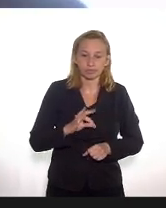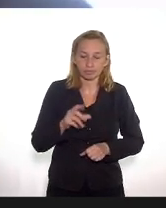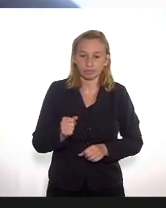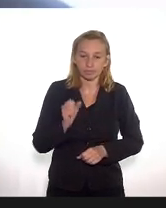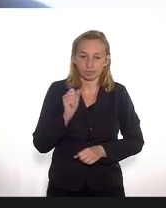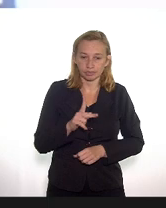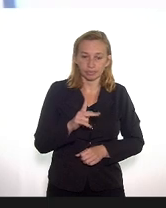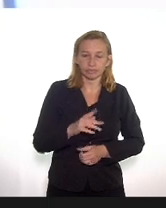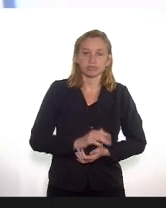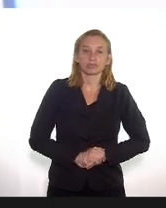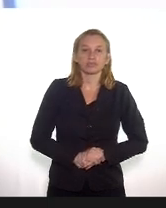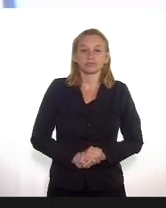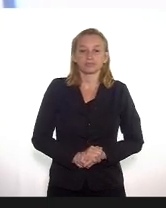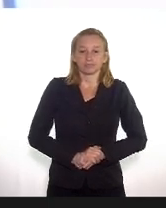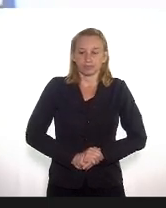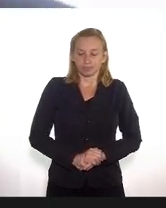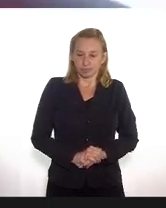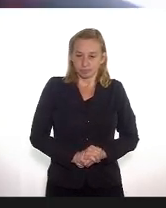bom?